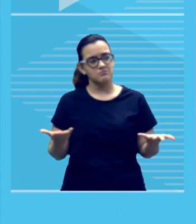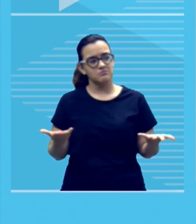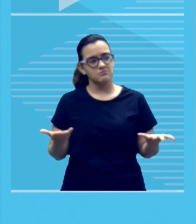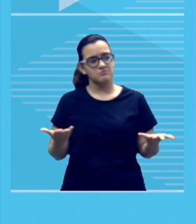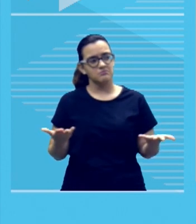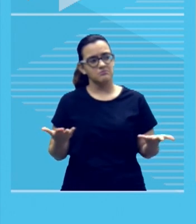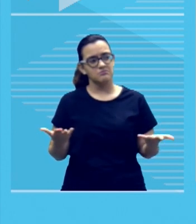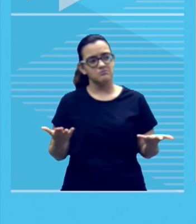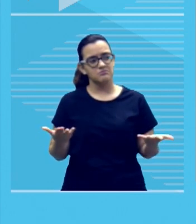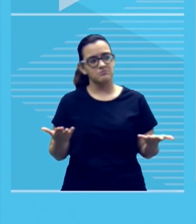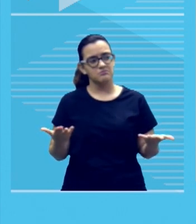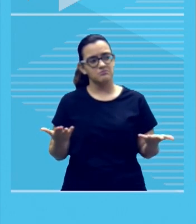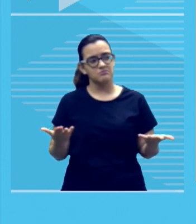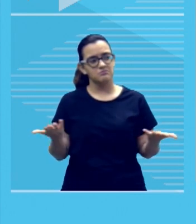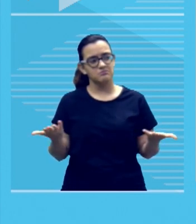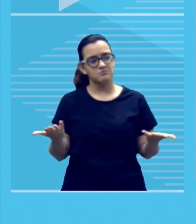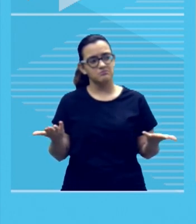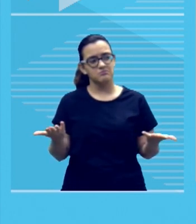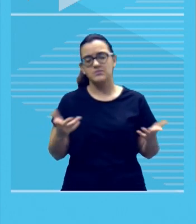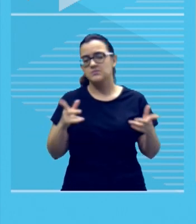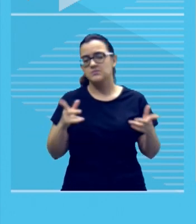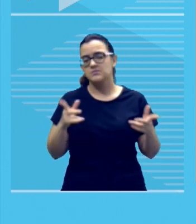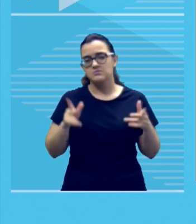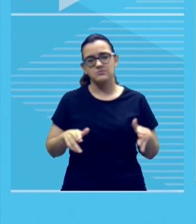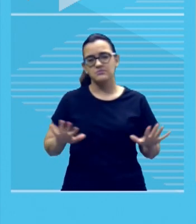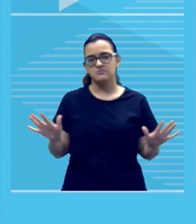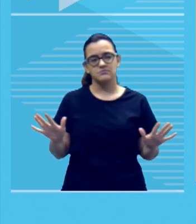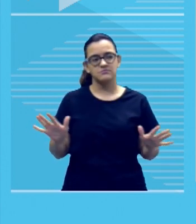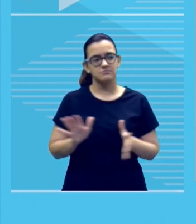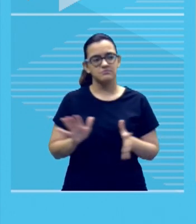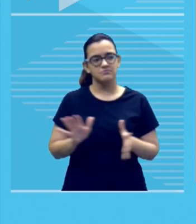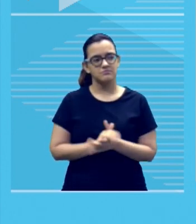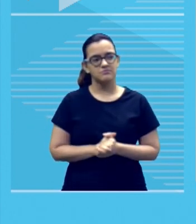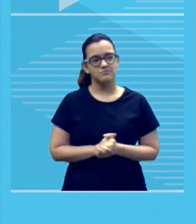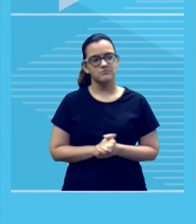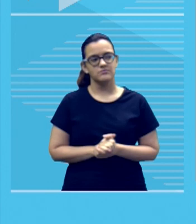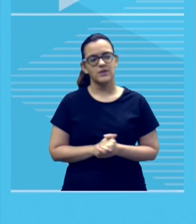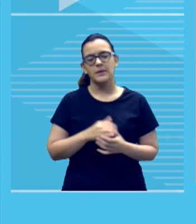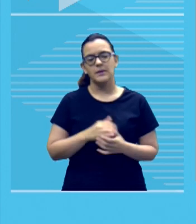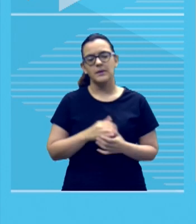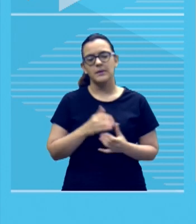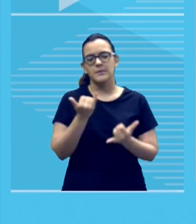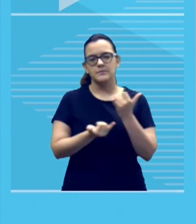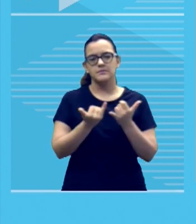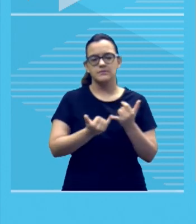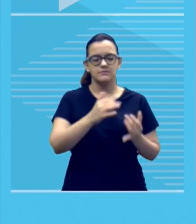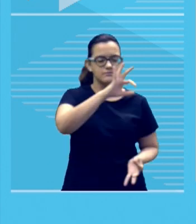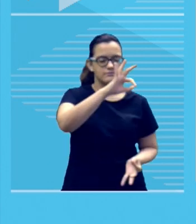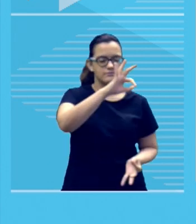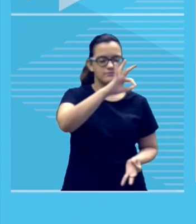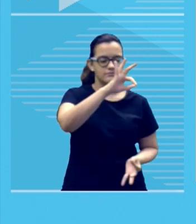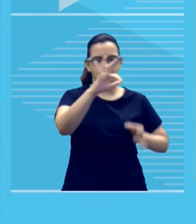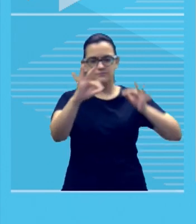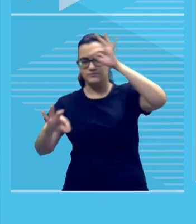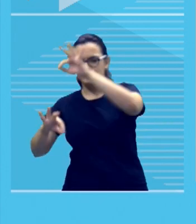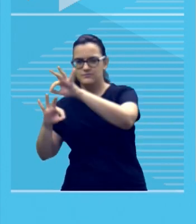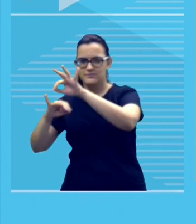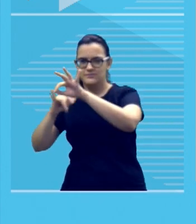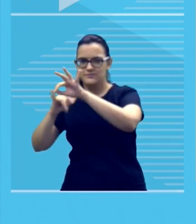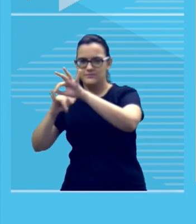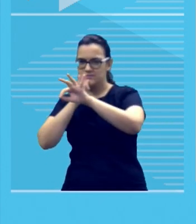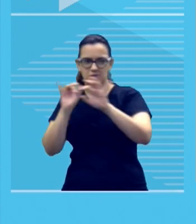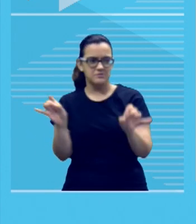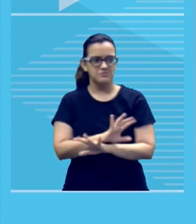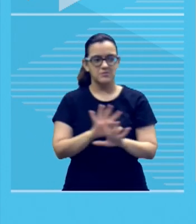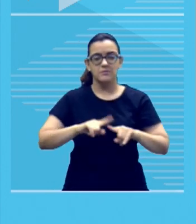está composto mas trata-se do mesmo compostão contraria a regra da isomeria tá para